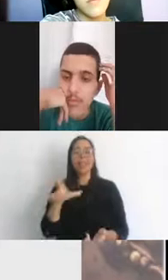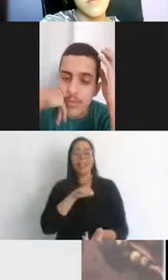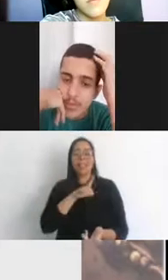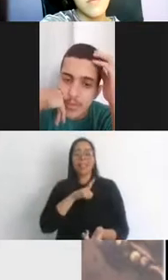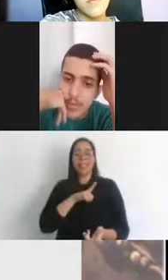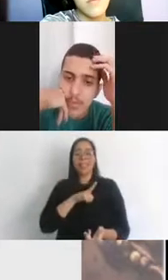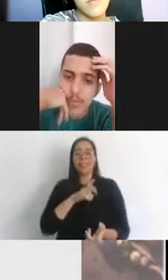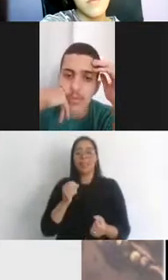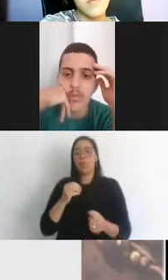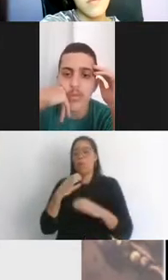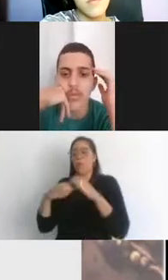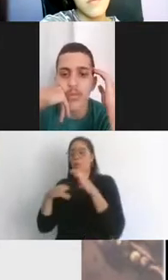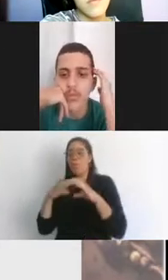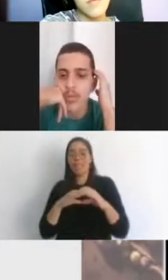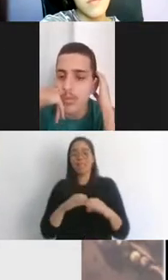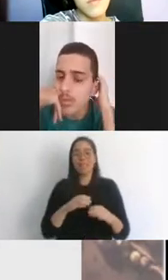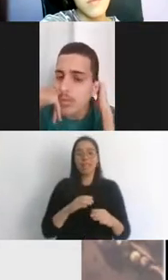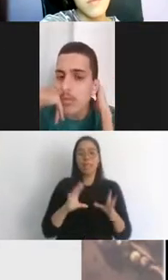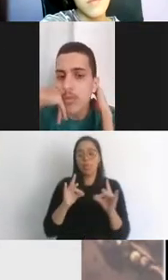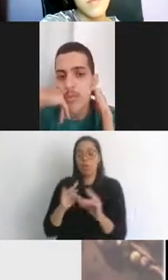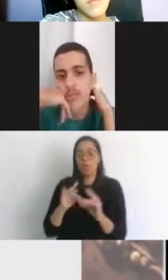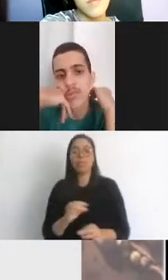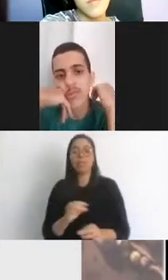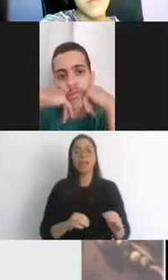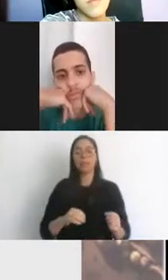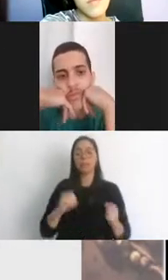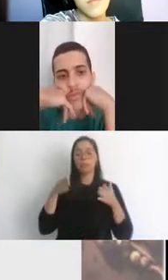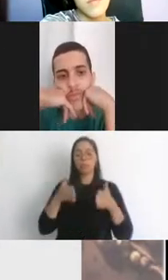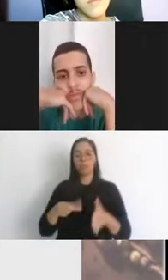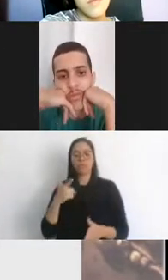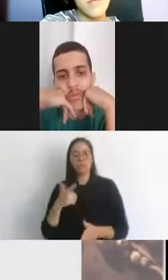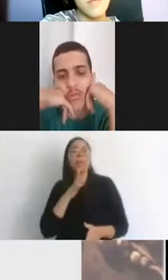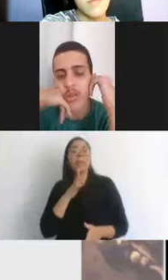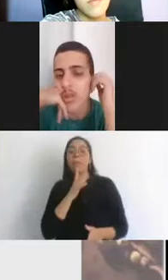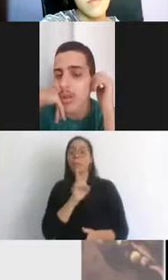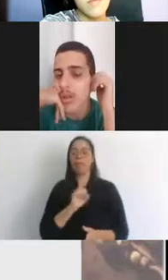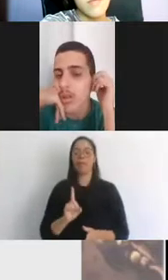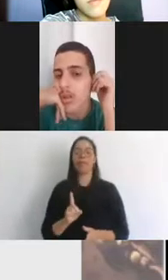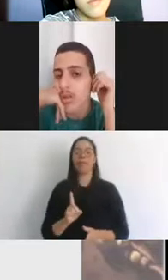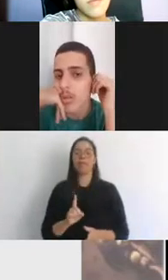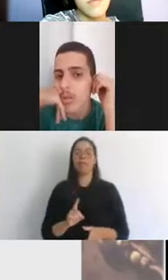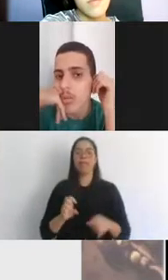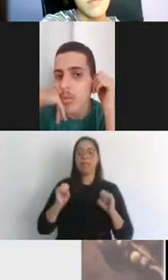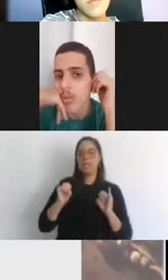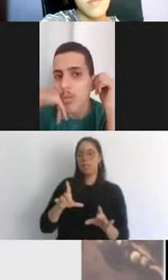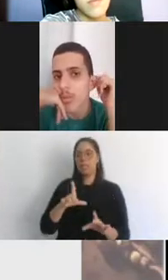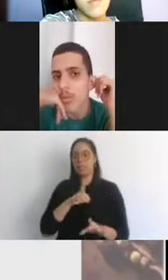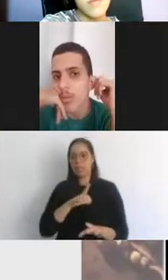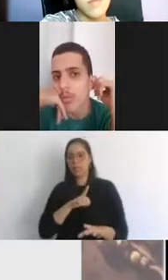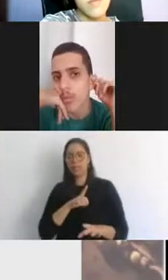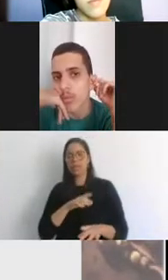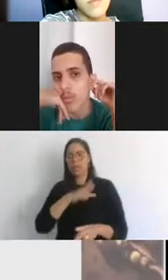níveis de comunicação e de interação que a gente não tem domingo já se houve cooperação EA população